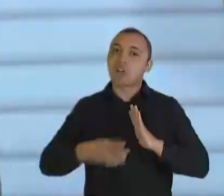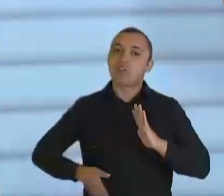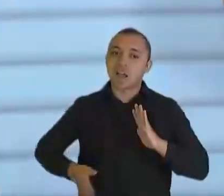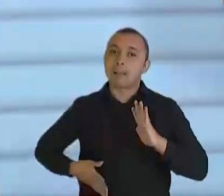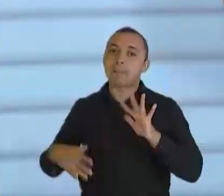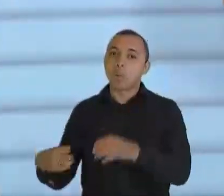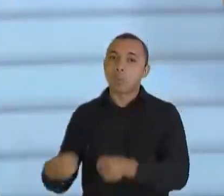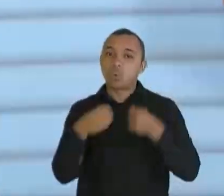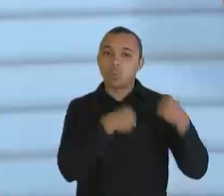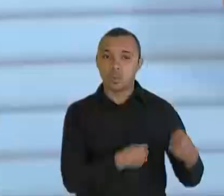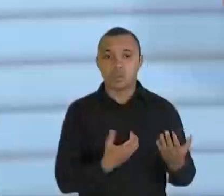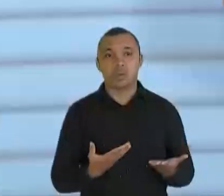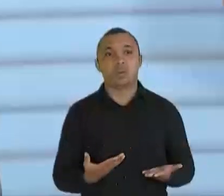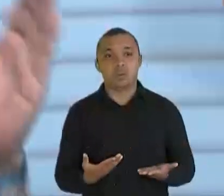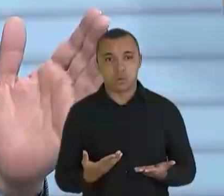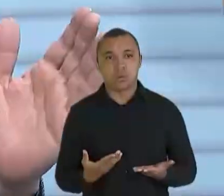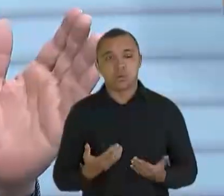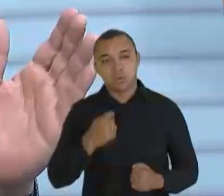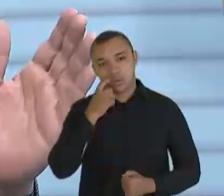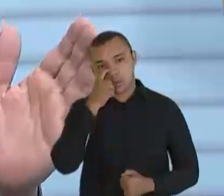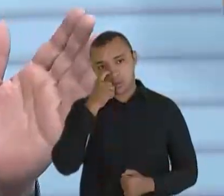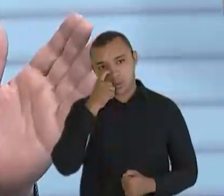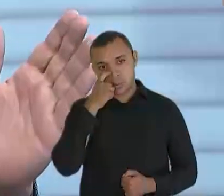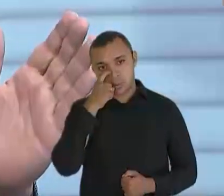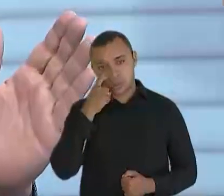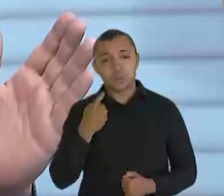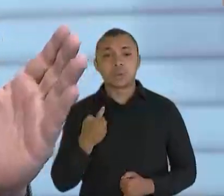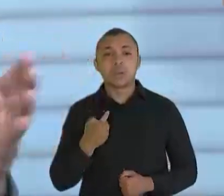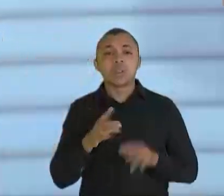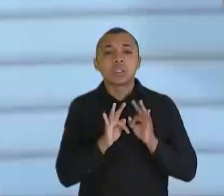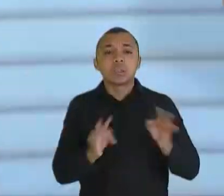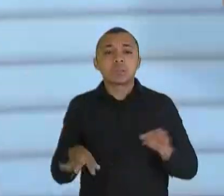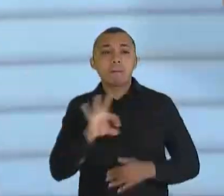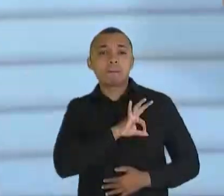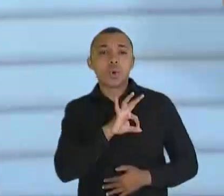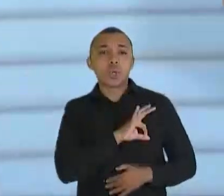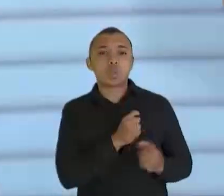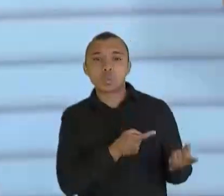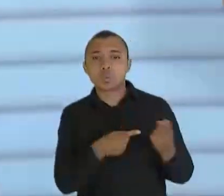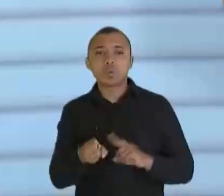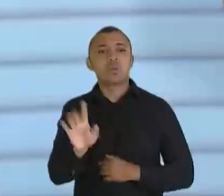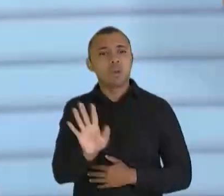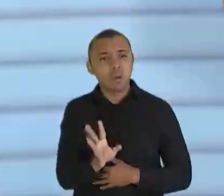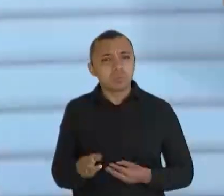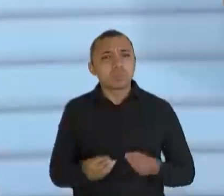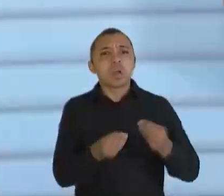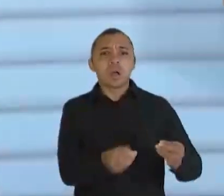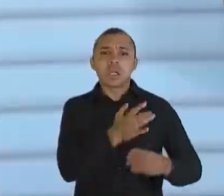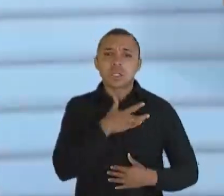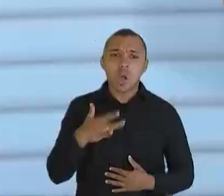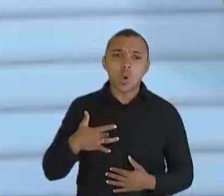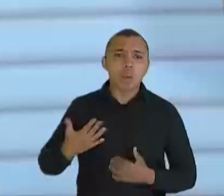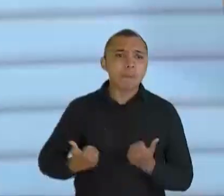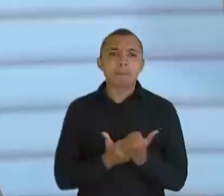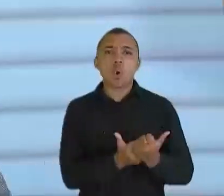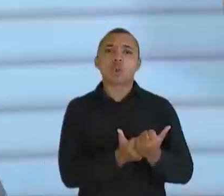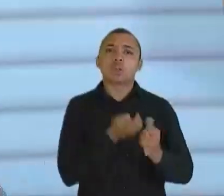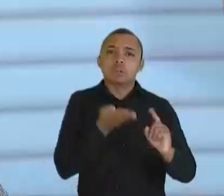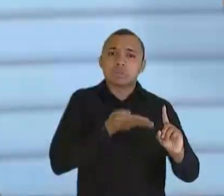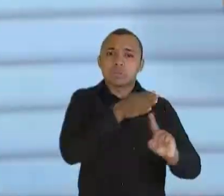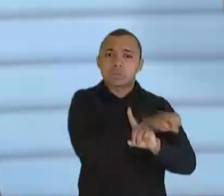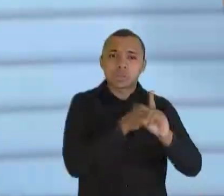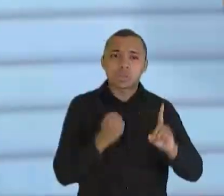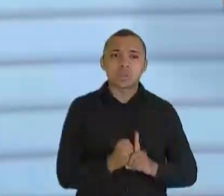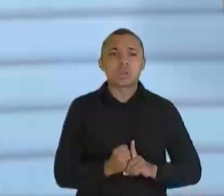não adianta chegar só com a repressão. Eu tenho que estar lá com saúde, educação, assistência social, cultura, lazer,